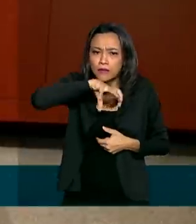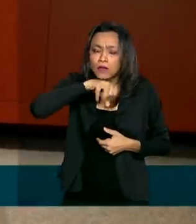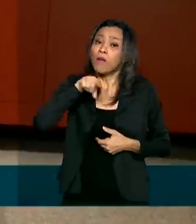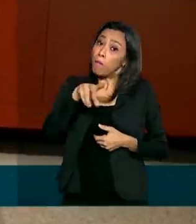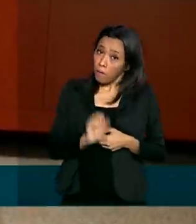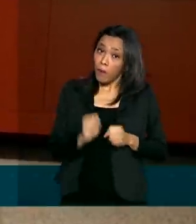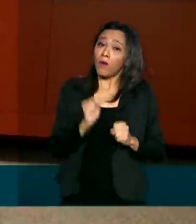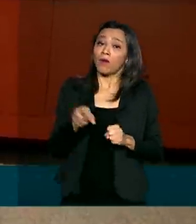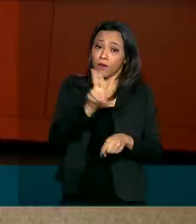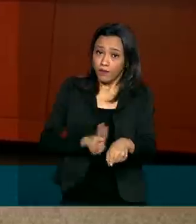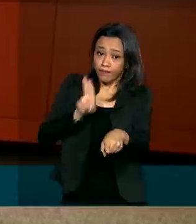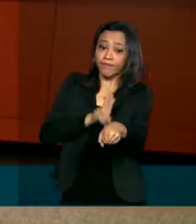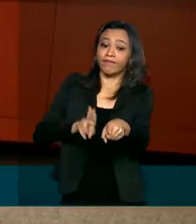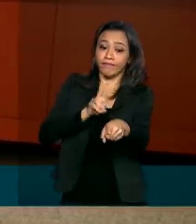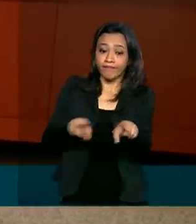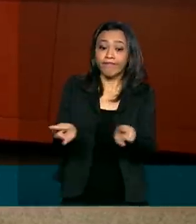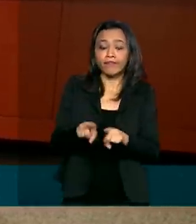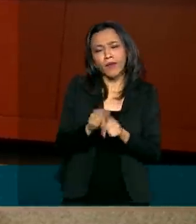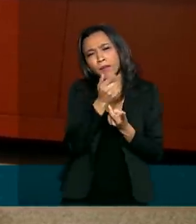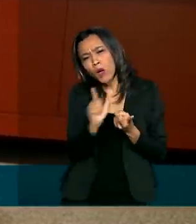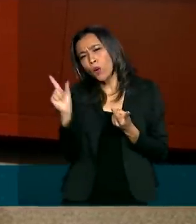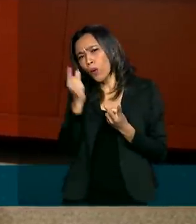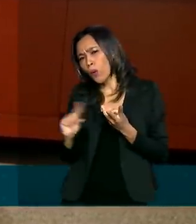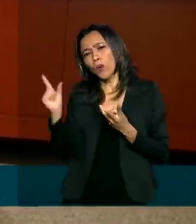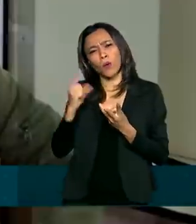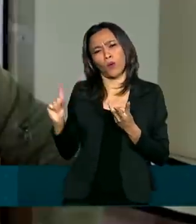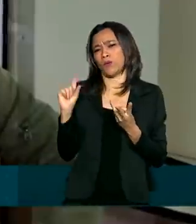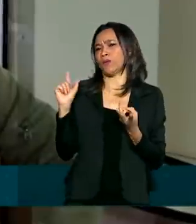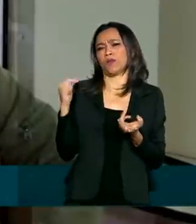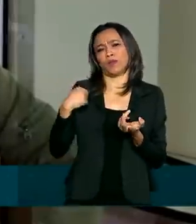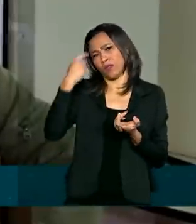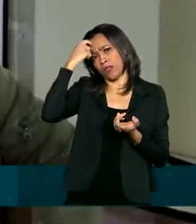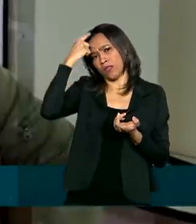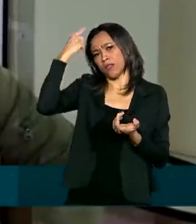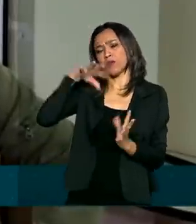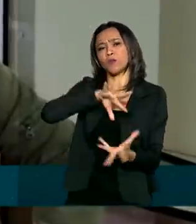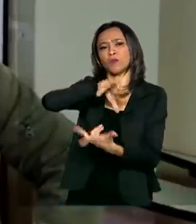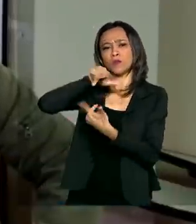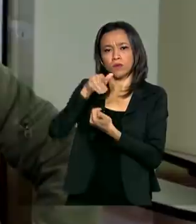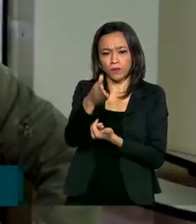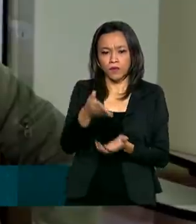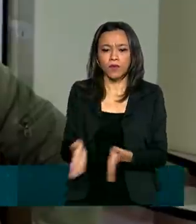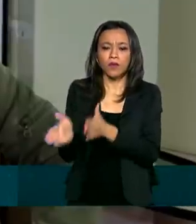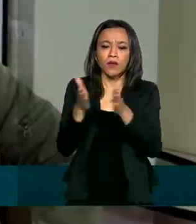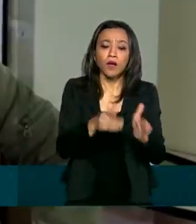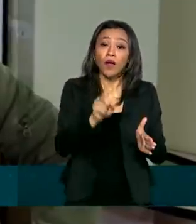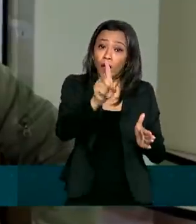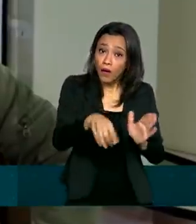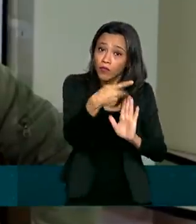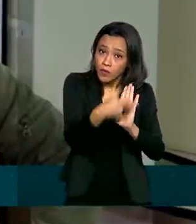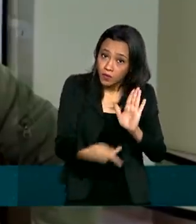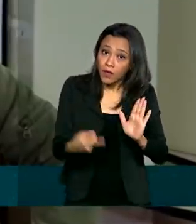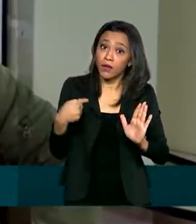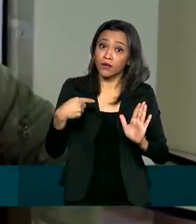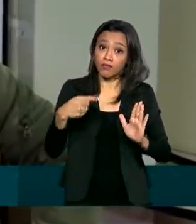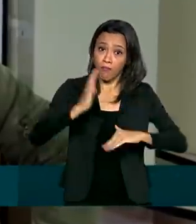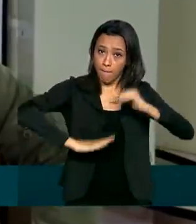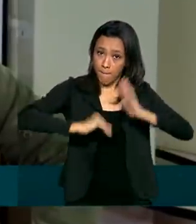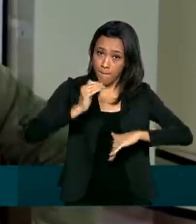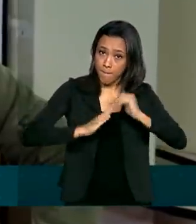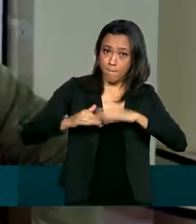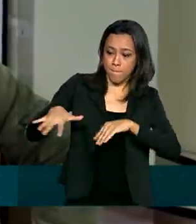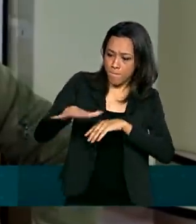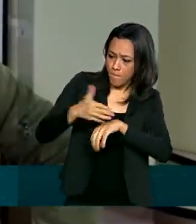servir como base para outras criações no mundo. Um projeto real com profissionais da área